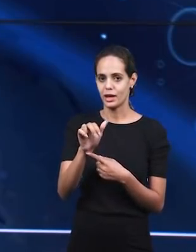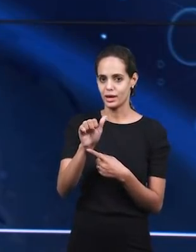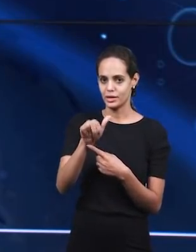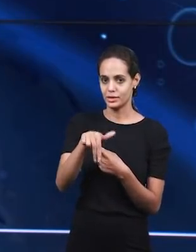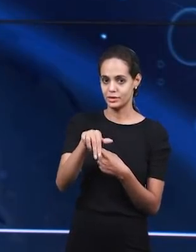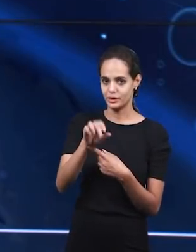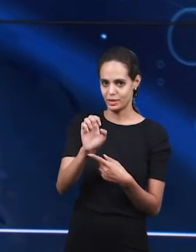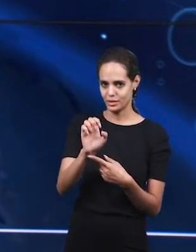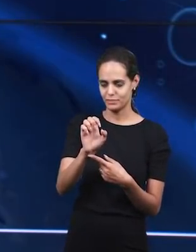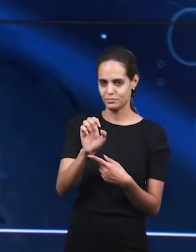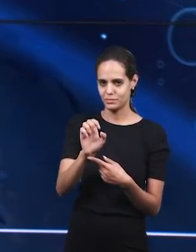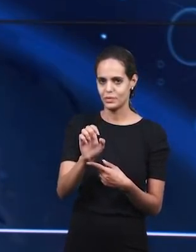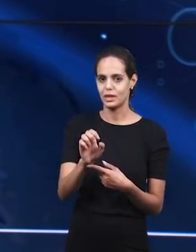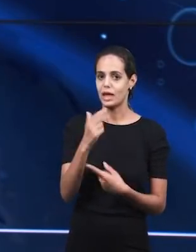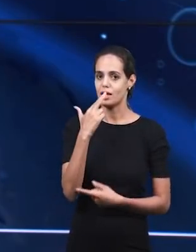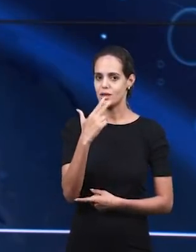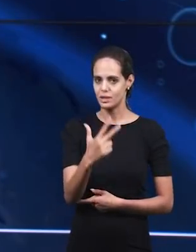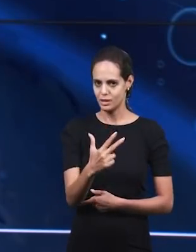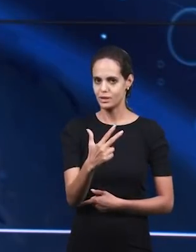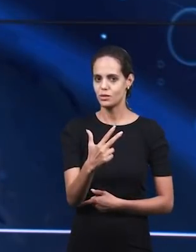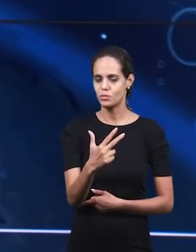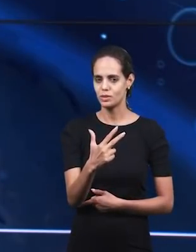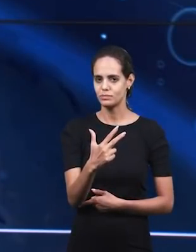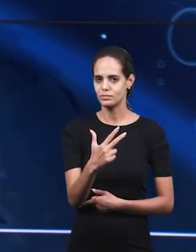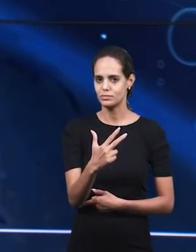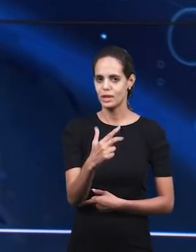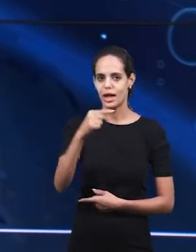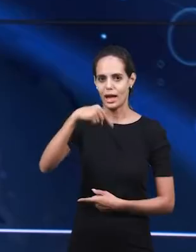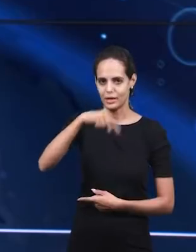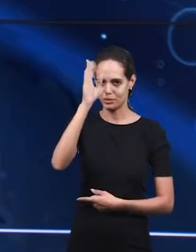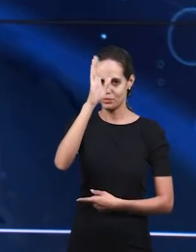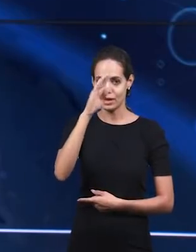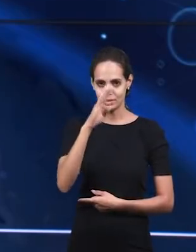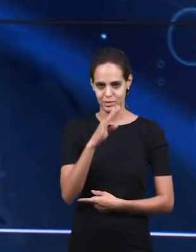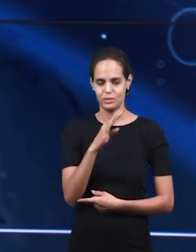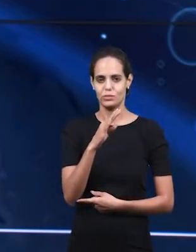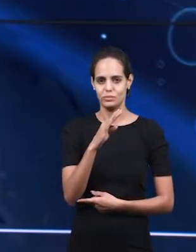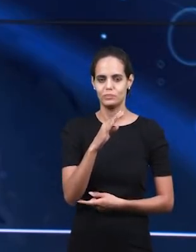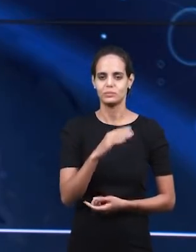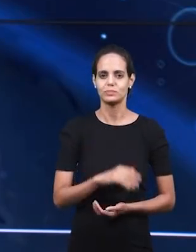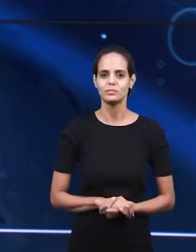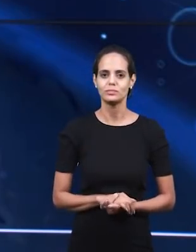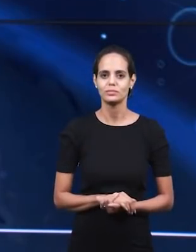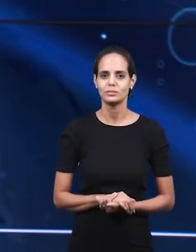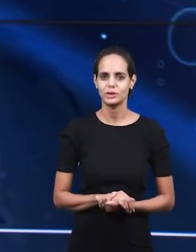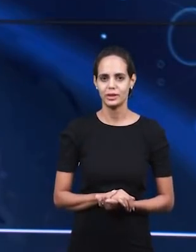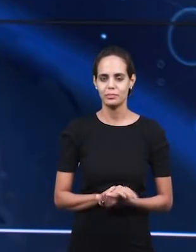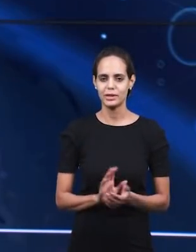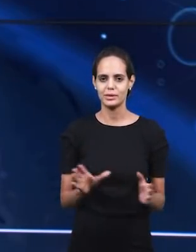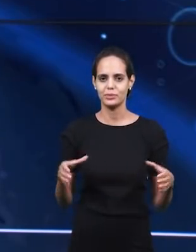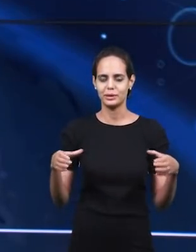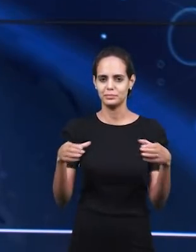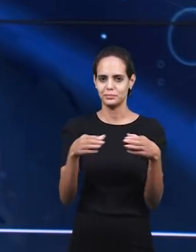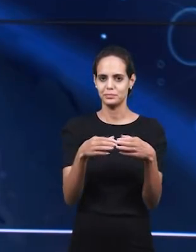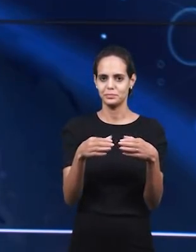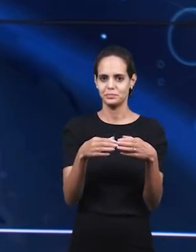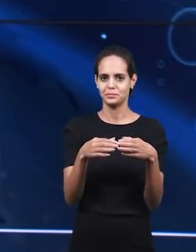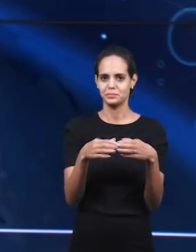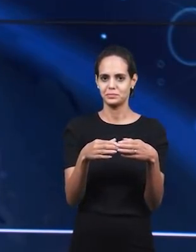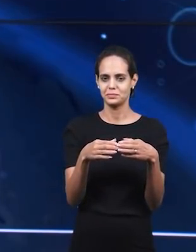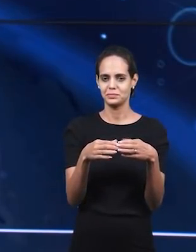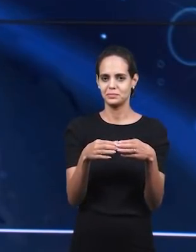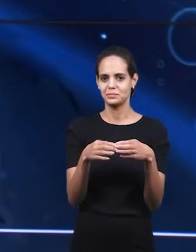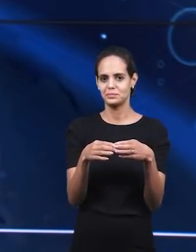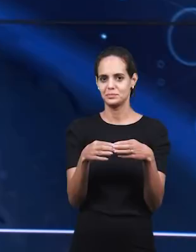língua portuguesa e ela vai nos dar um testemunho ali da Escola Bíblica Dominical no grupo de senhoras ali em Toronto,